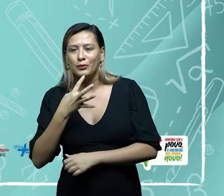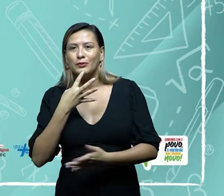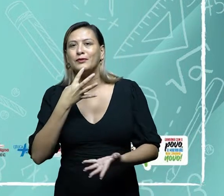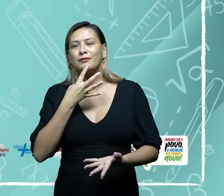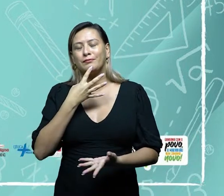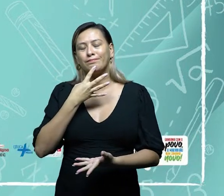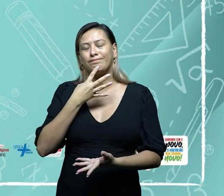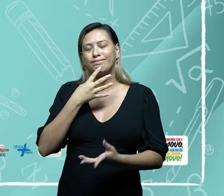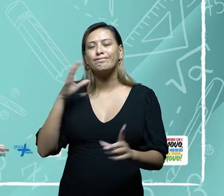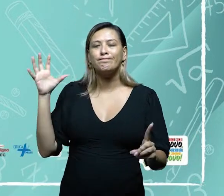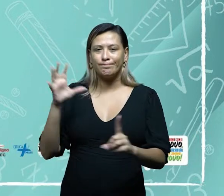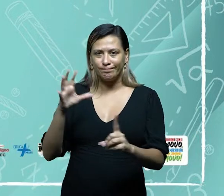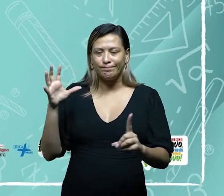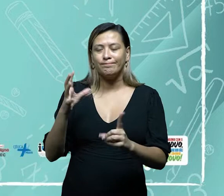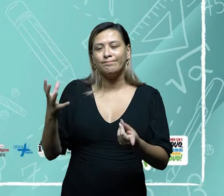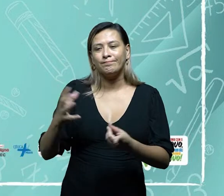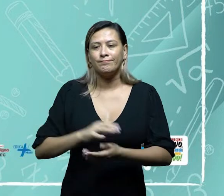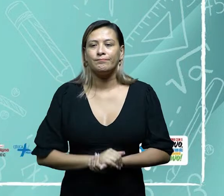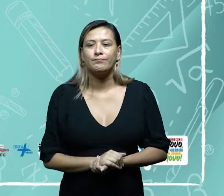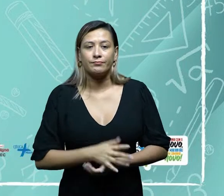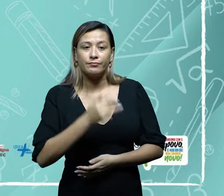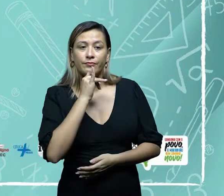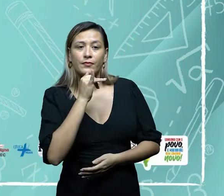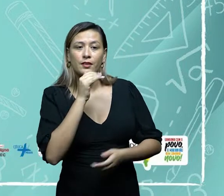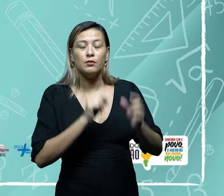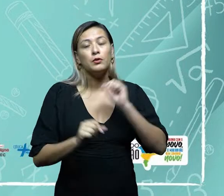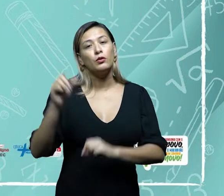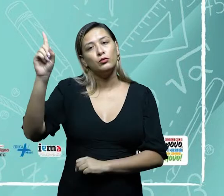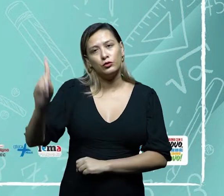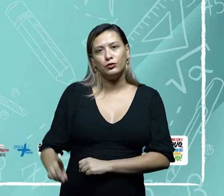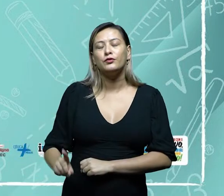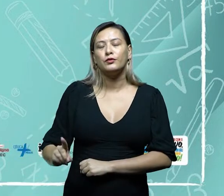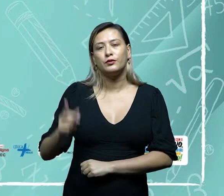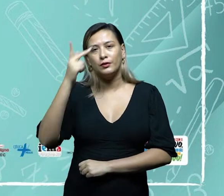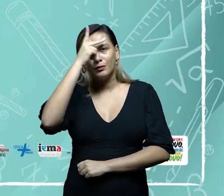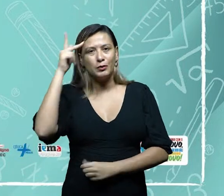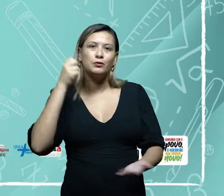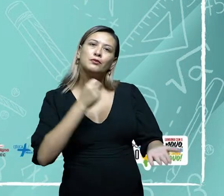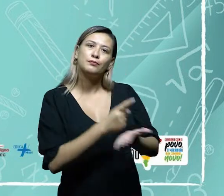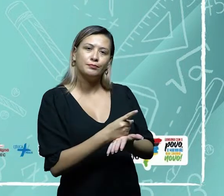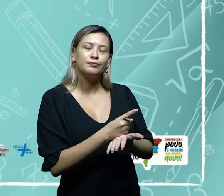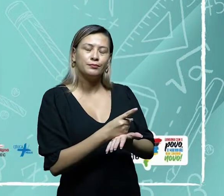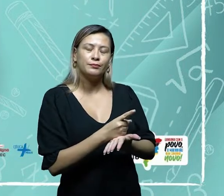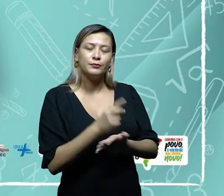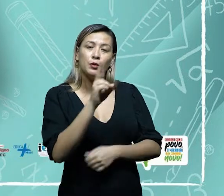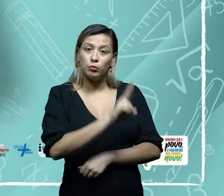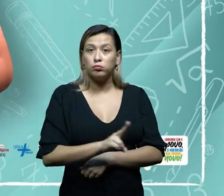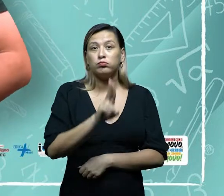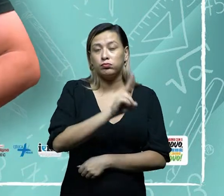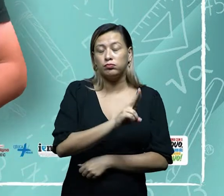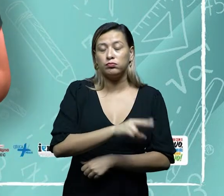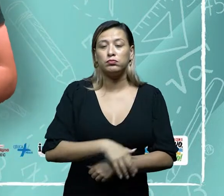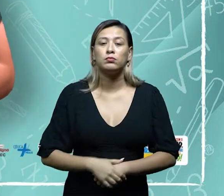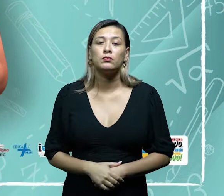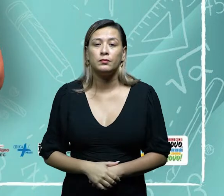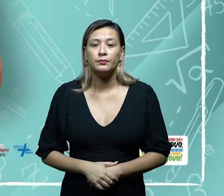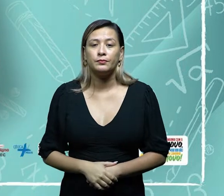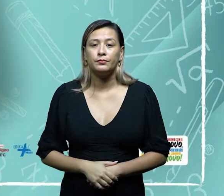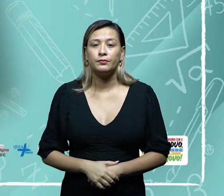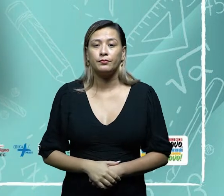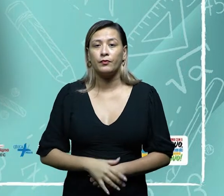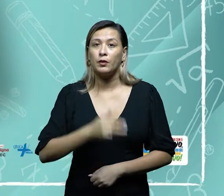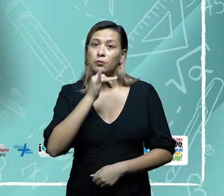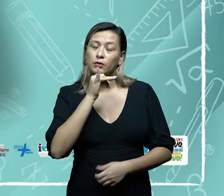os atingidos. Um exemplo é o direito do consumidor. Vamos dizer que